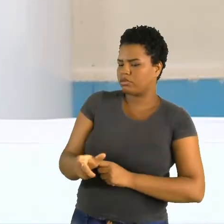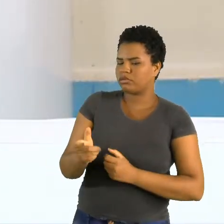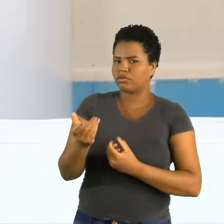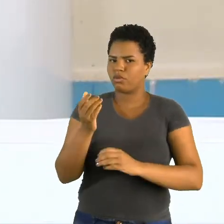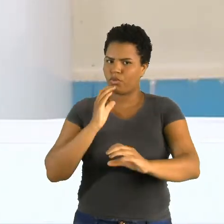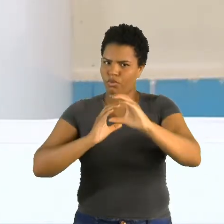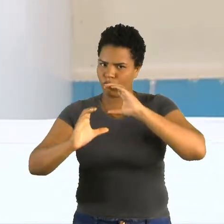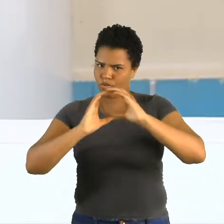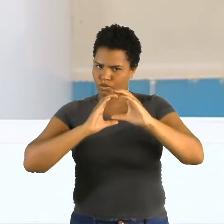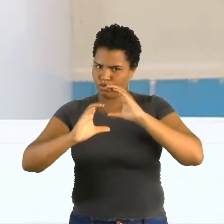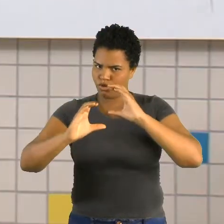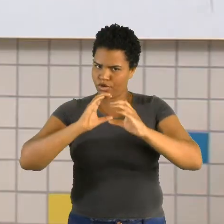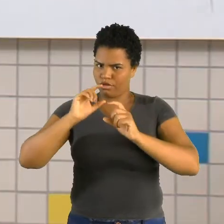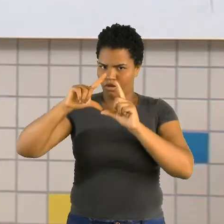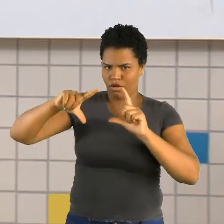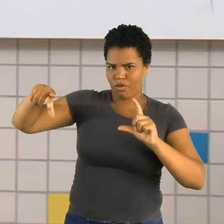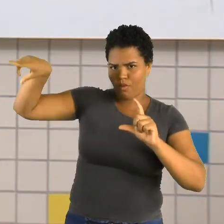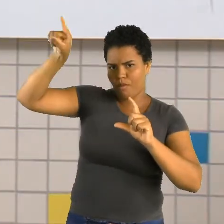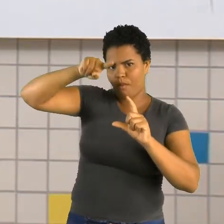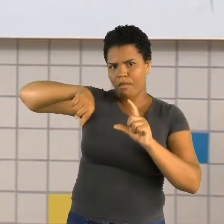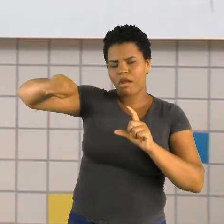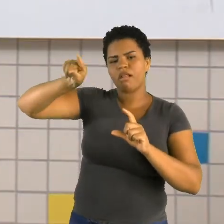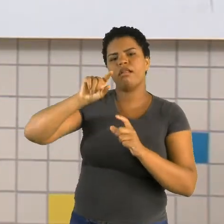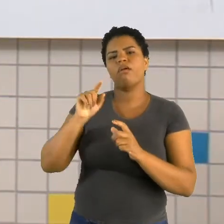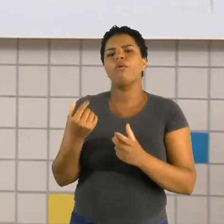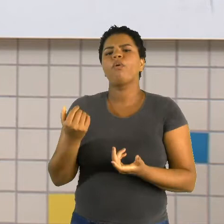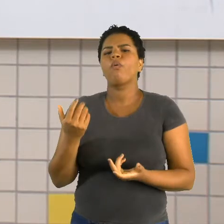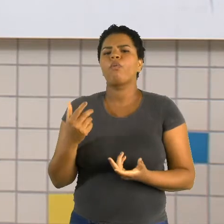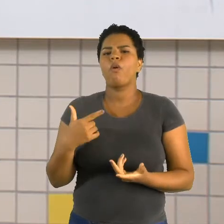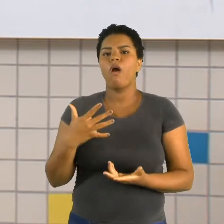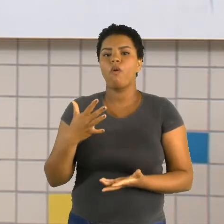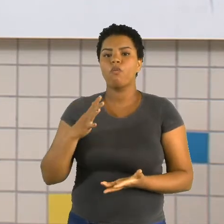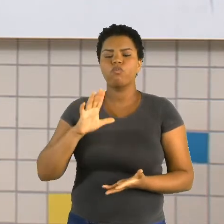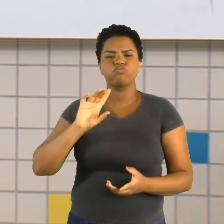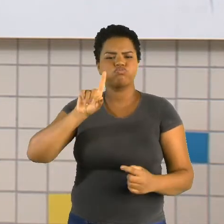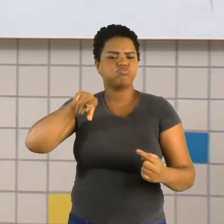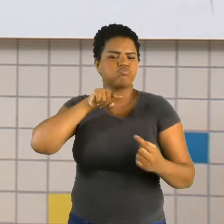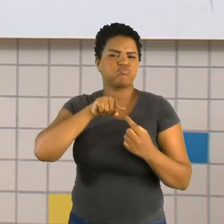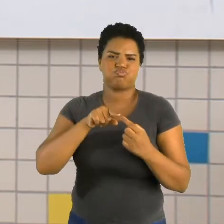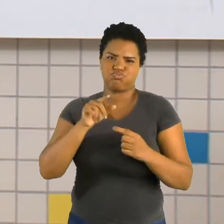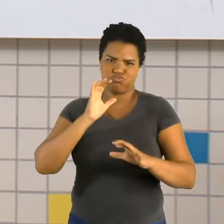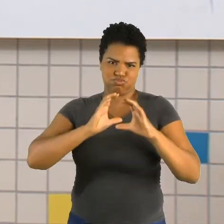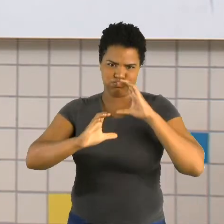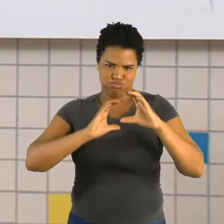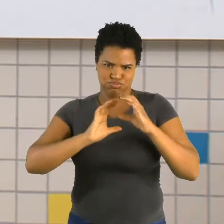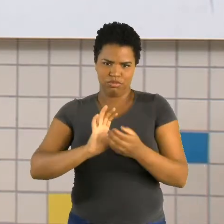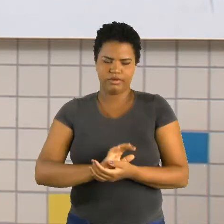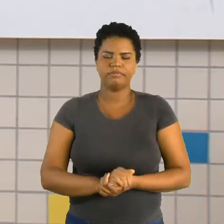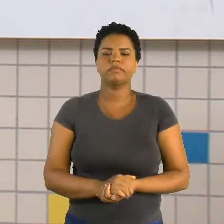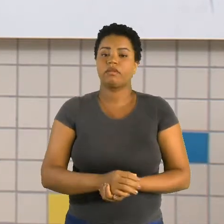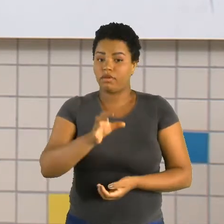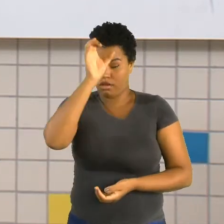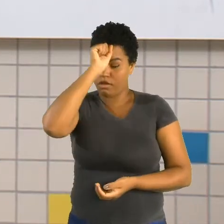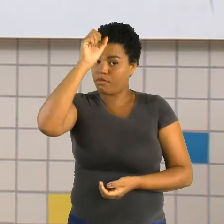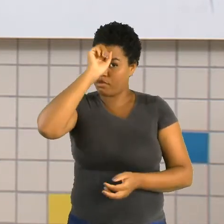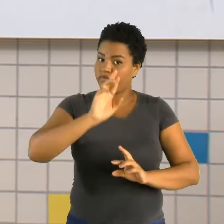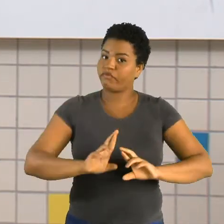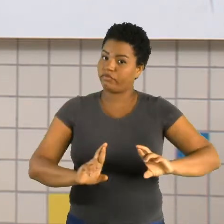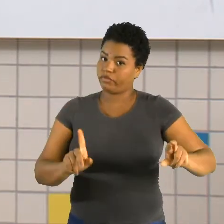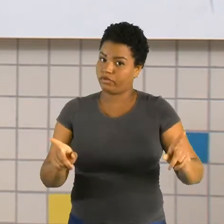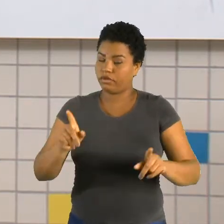nesses balões. Qual é a intenção dessa comunicação? Vamos aprender a diferenciá-los.